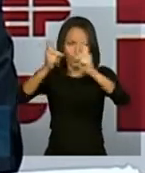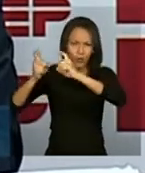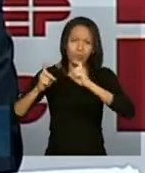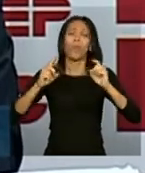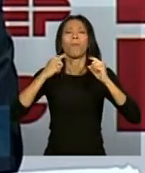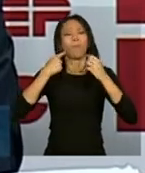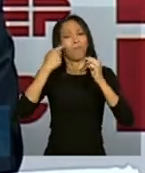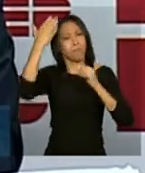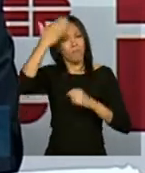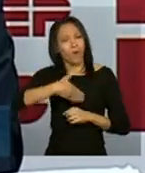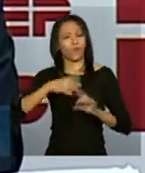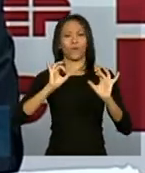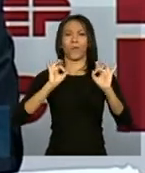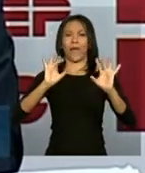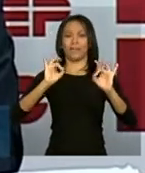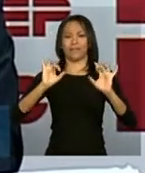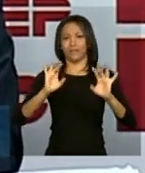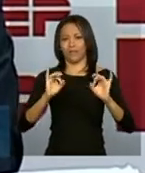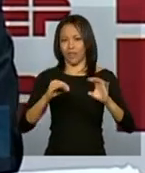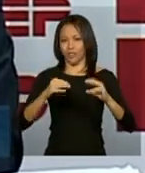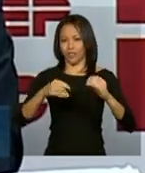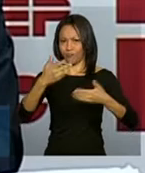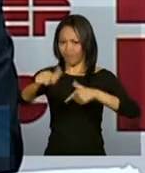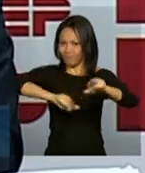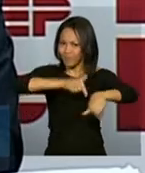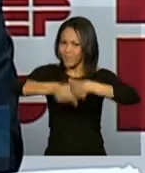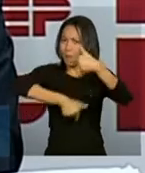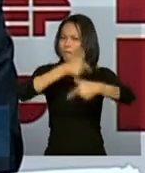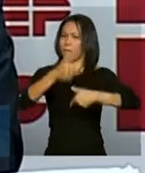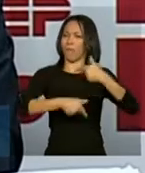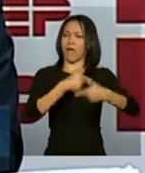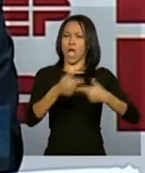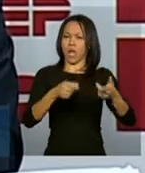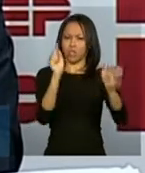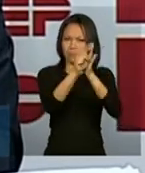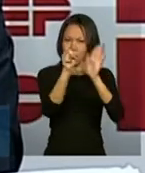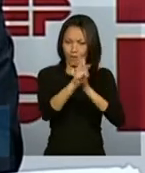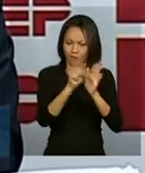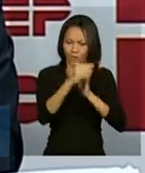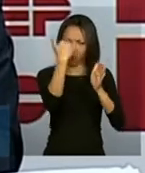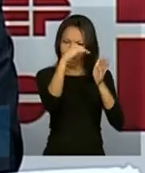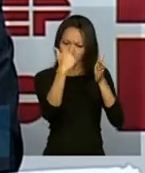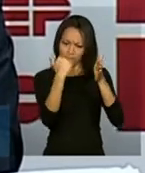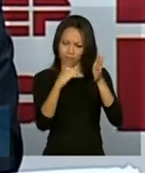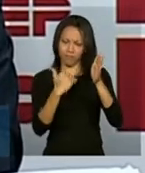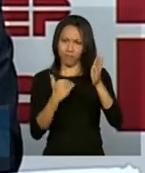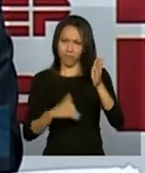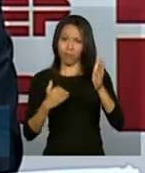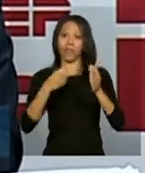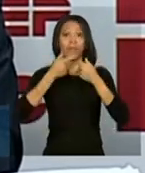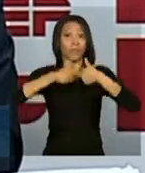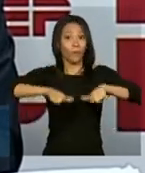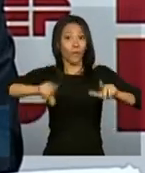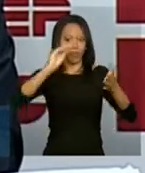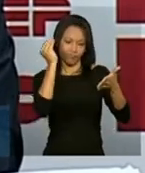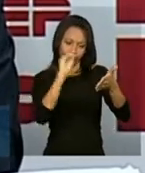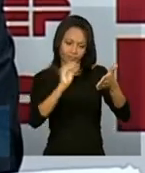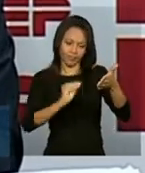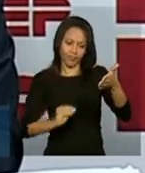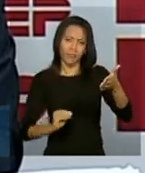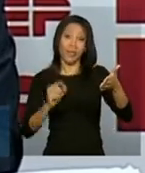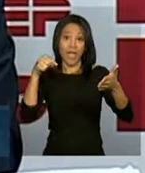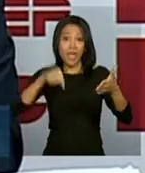qualidade das questões, né? O reconhecimento da qualidade, da criatividade, da consistência, da linguagem. Esse